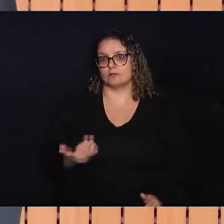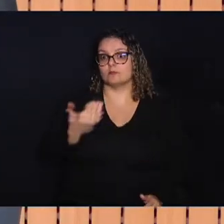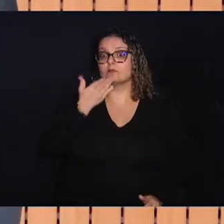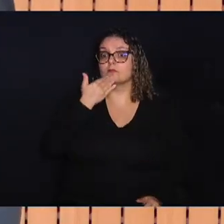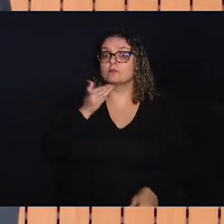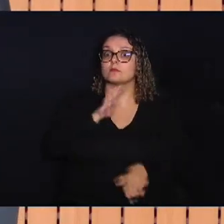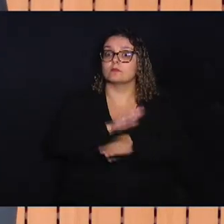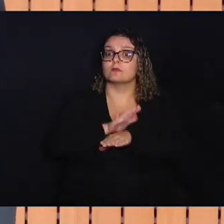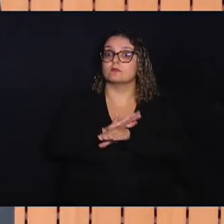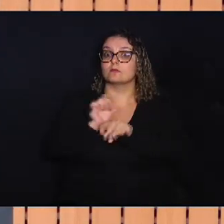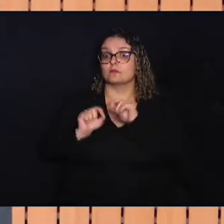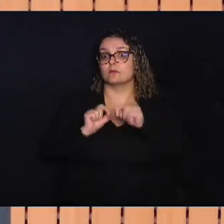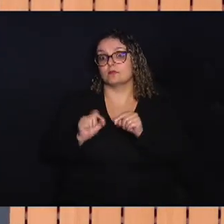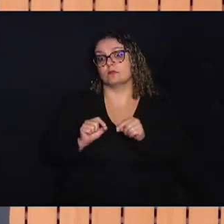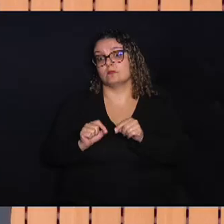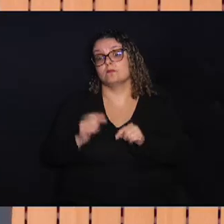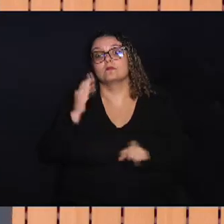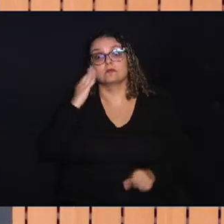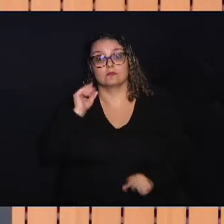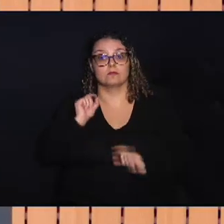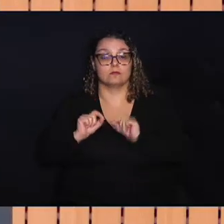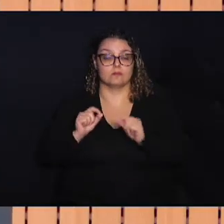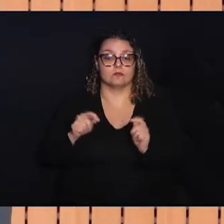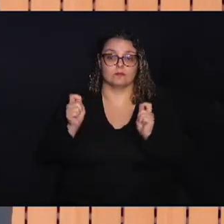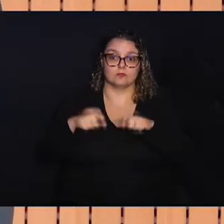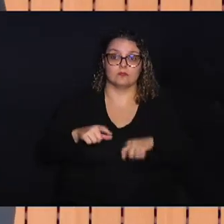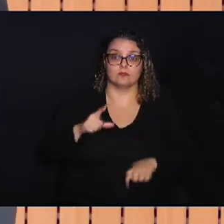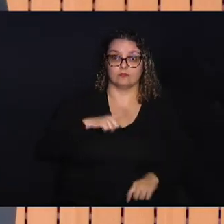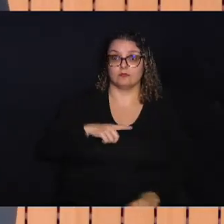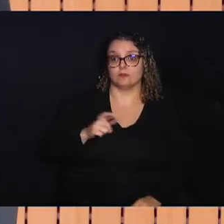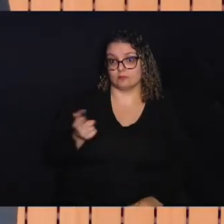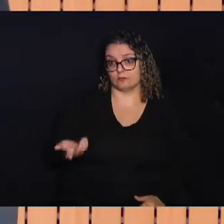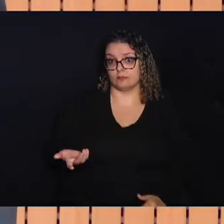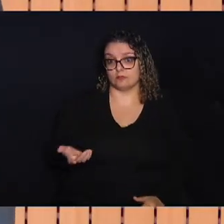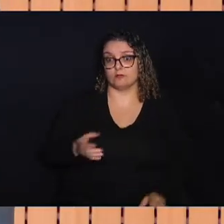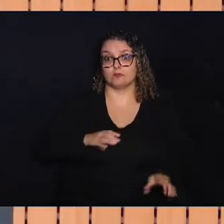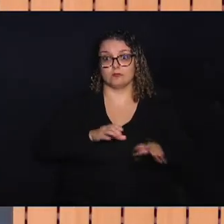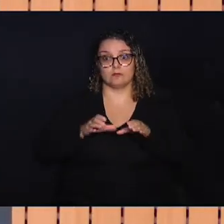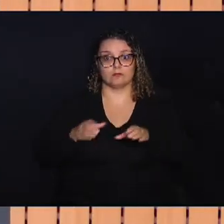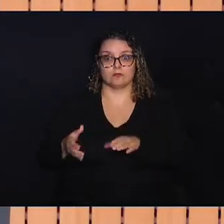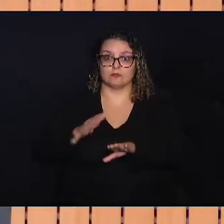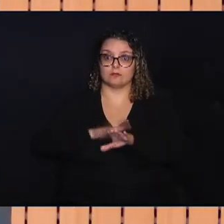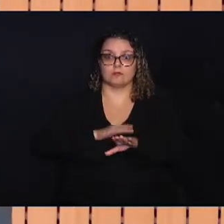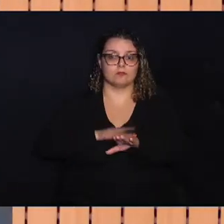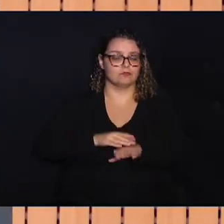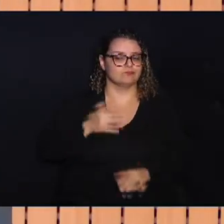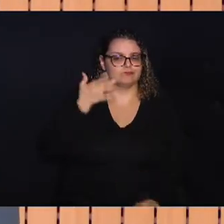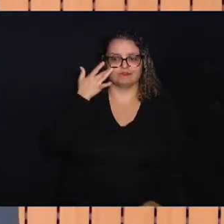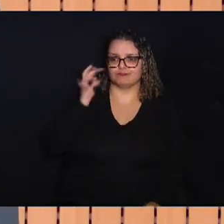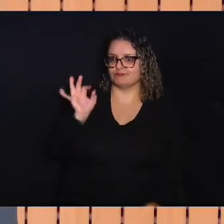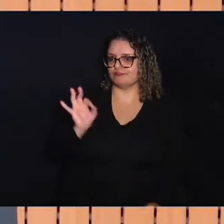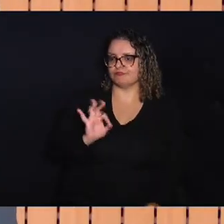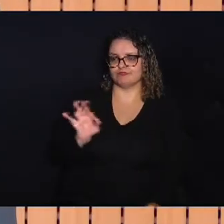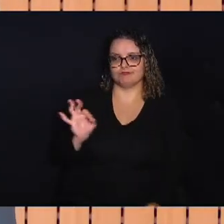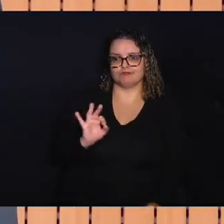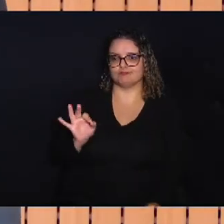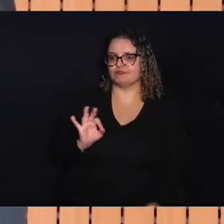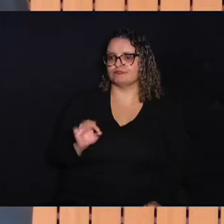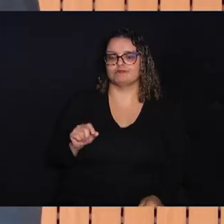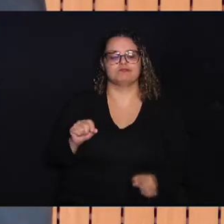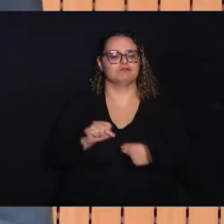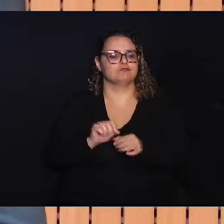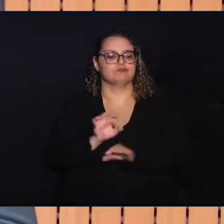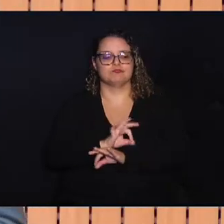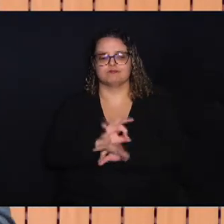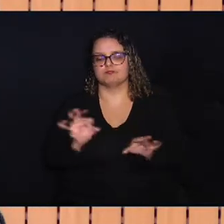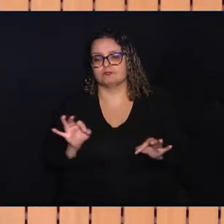de quem sabe e quem tem essa competência e capacidade. Coordenação de ações, vocês não fazem nenhuma. E, ao mesmo tempo,